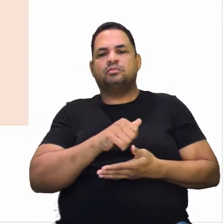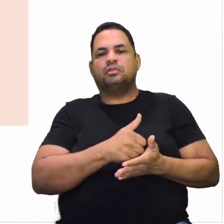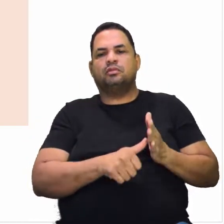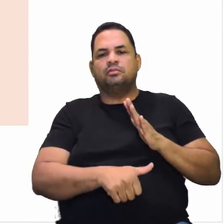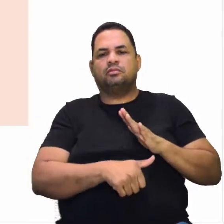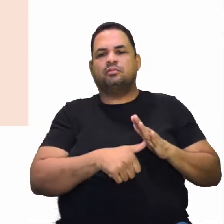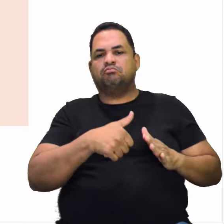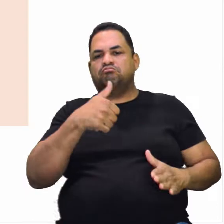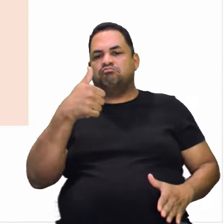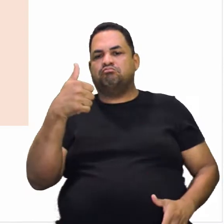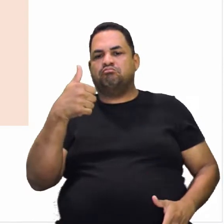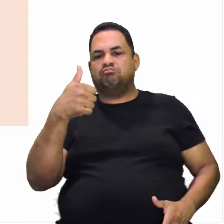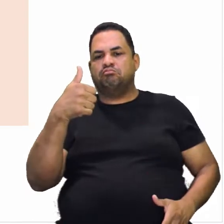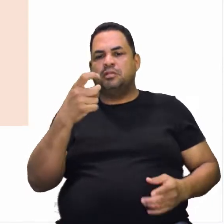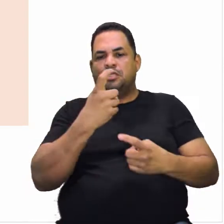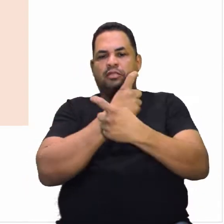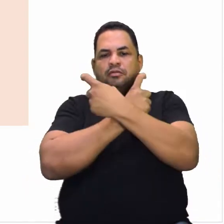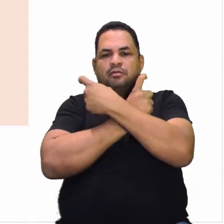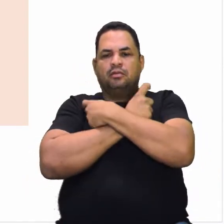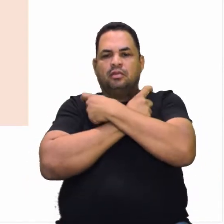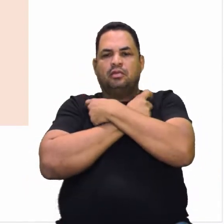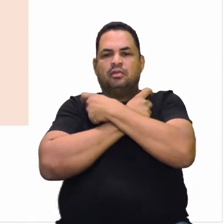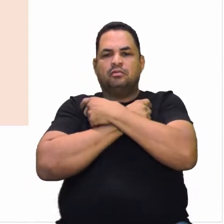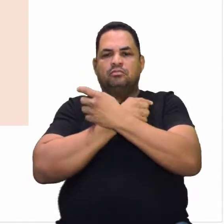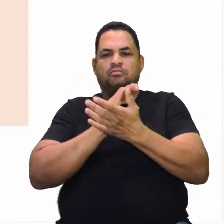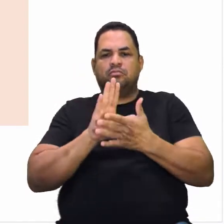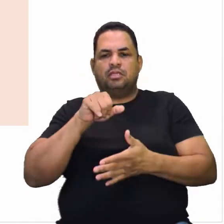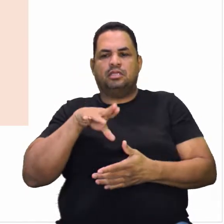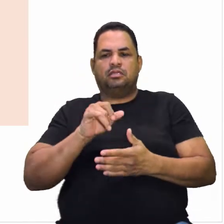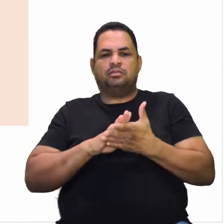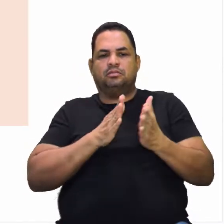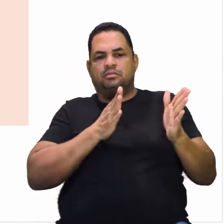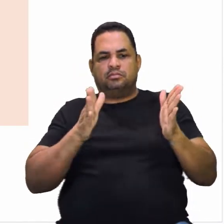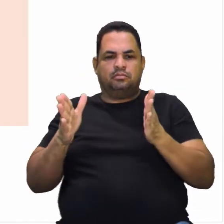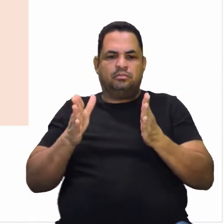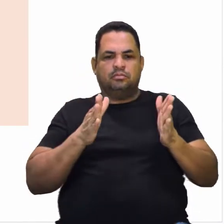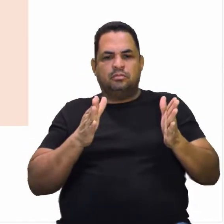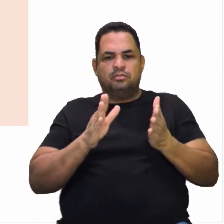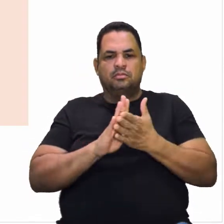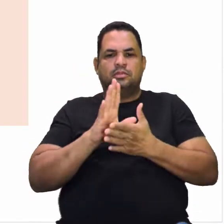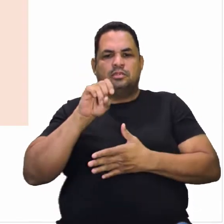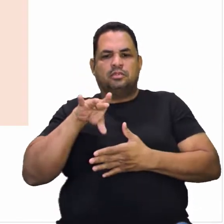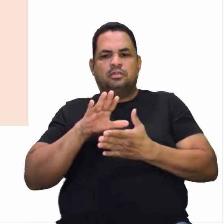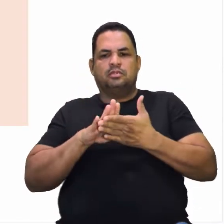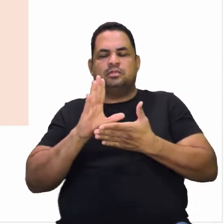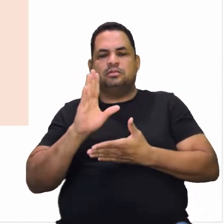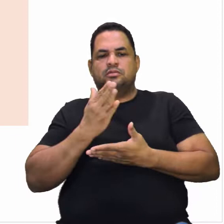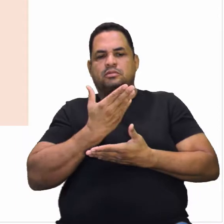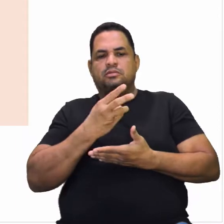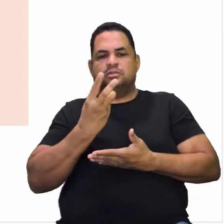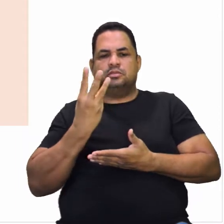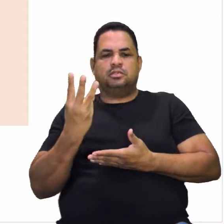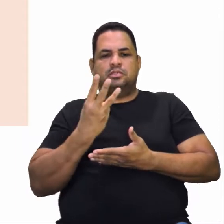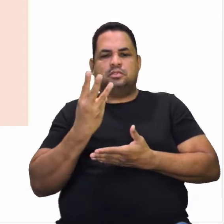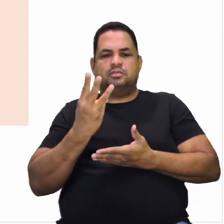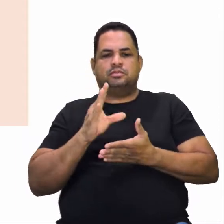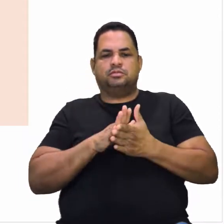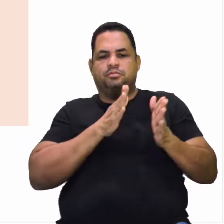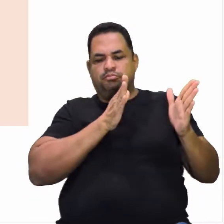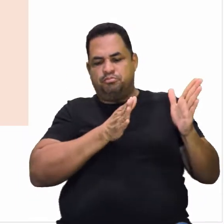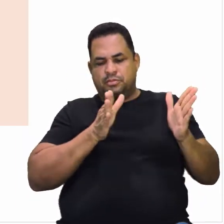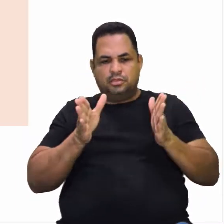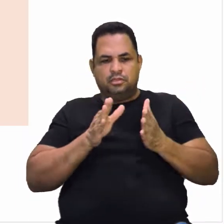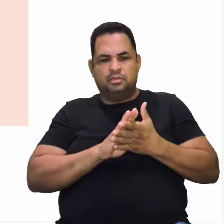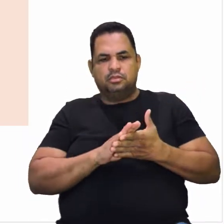São Menéis, dando origem ao período dinástico que pode ser dividido em 3 momentos distintos. O